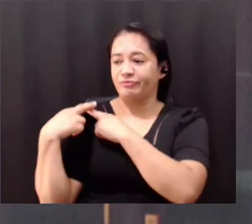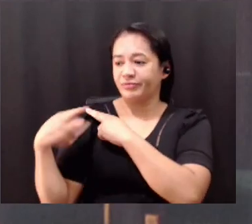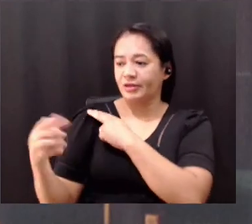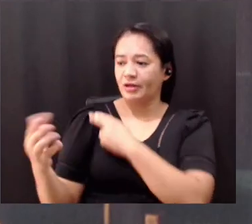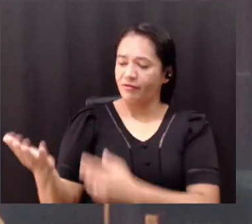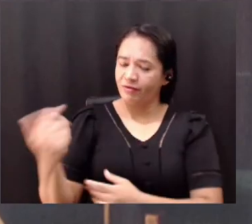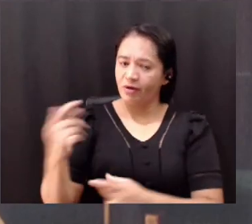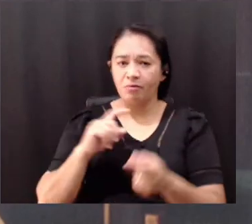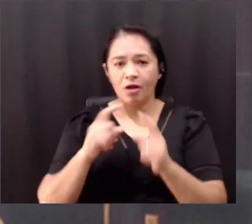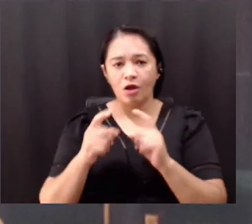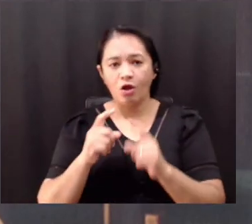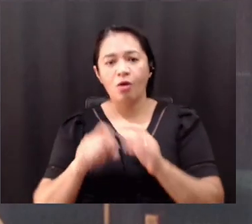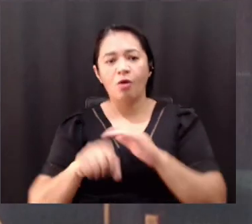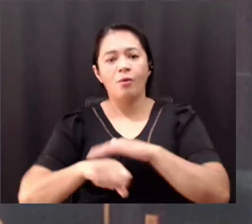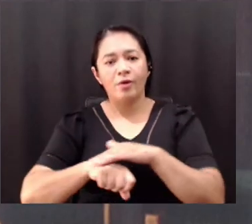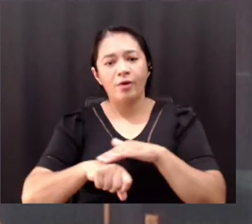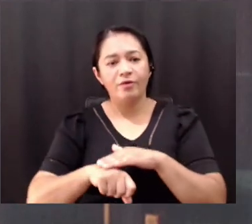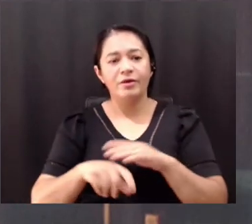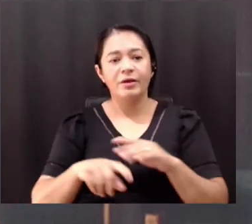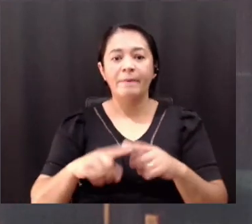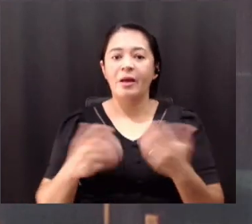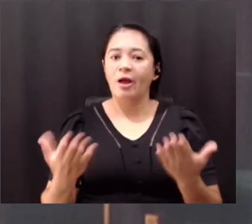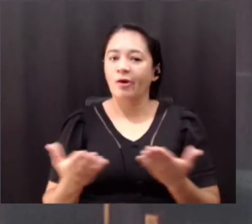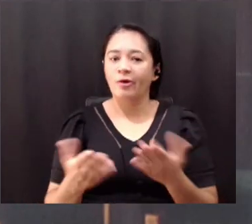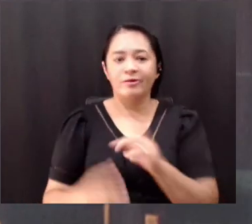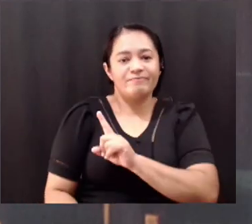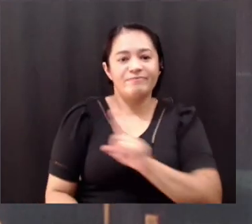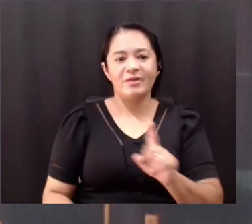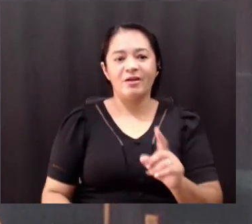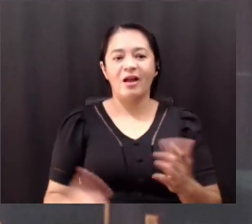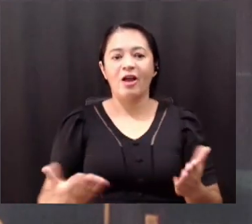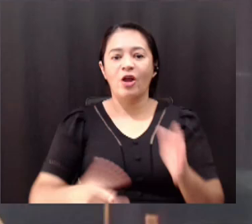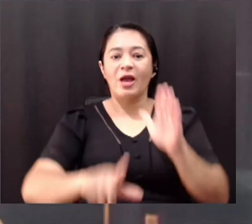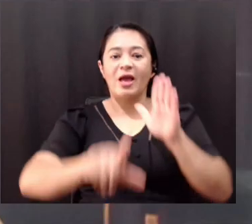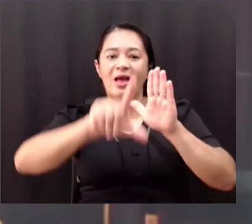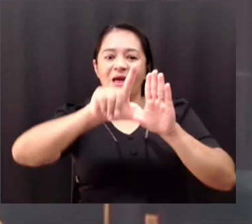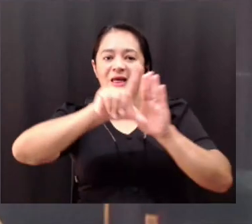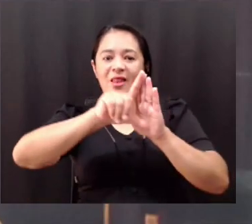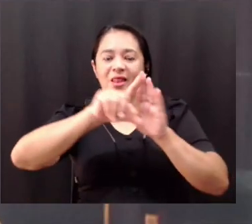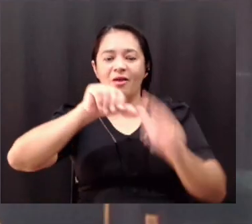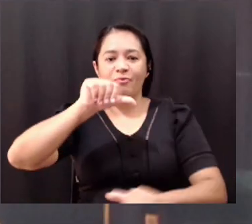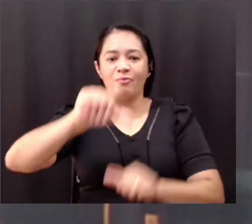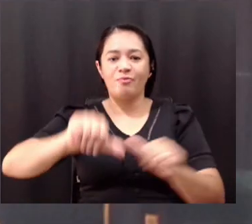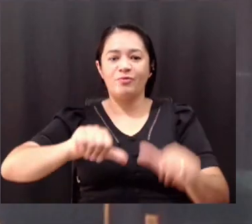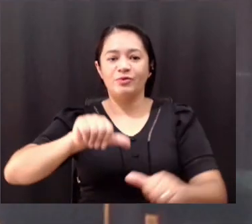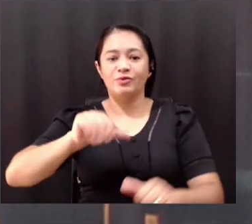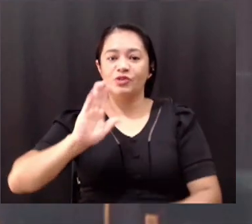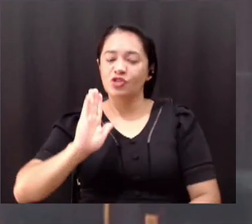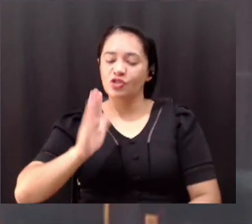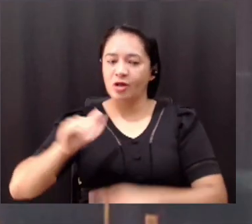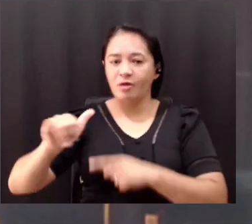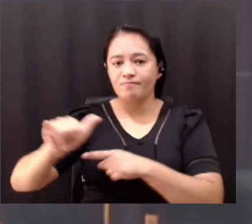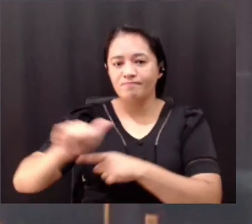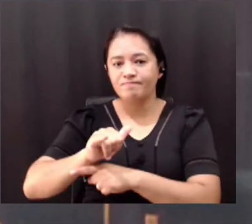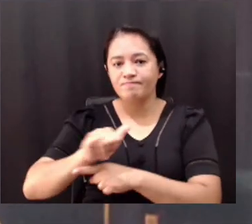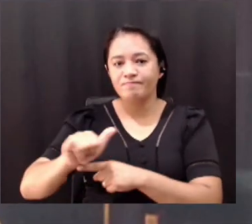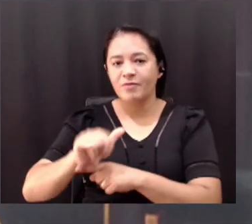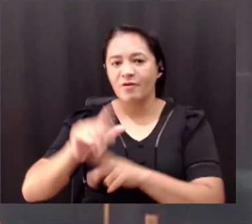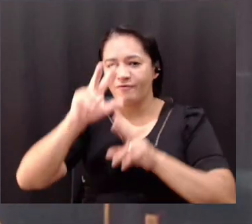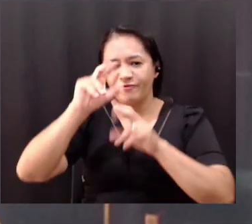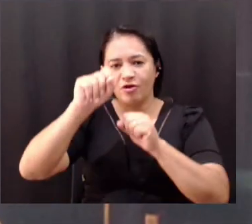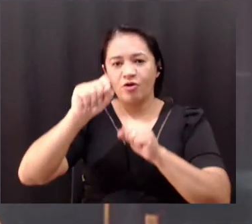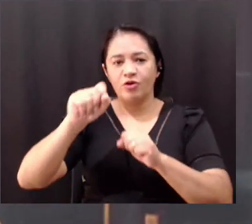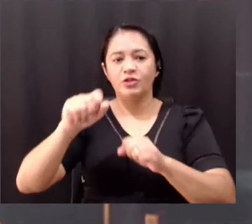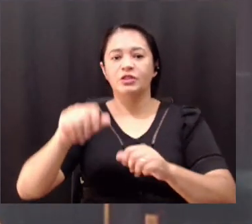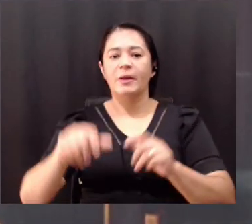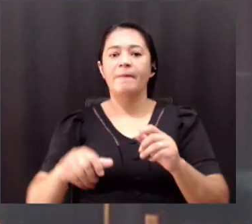conversa. Só que agora não, agora a lei mudou. Então, é uma ferramenta muito forte para os profissionais de RH, para o